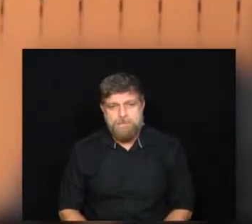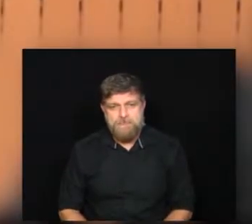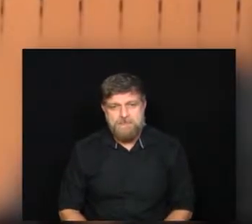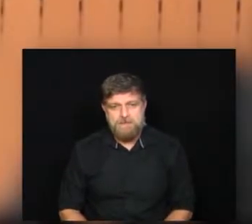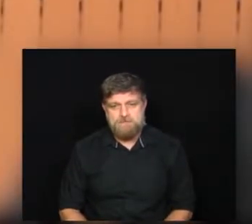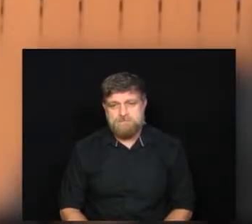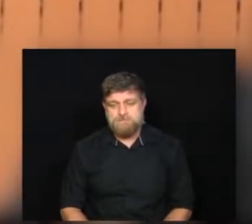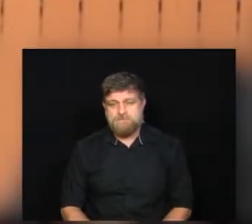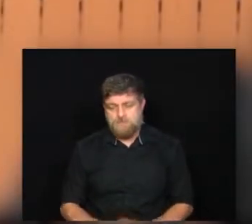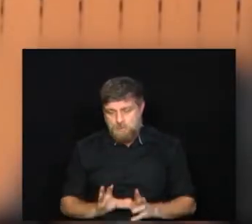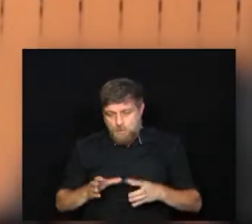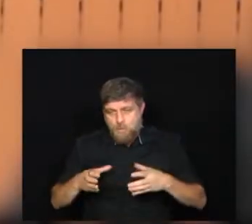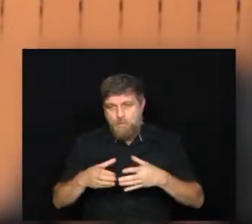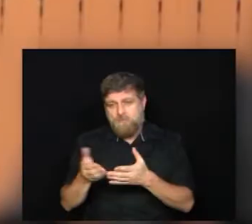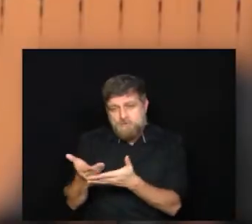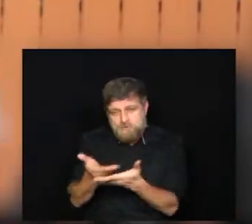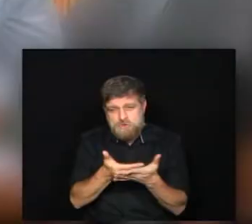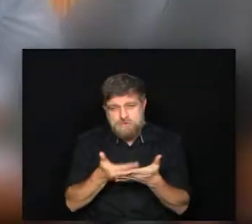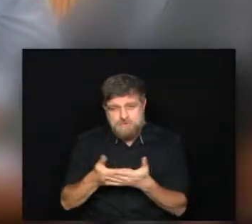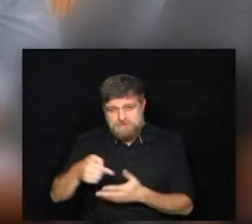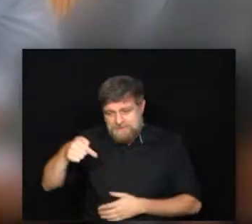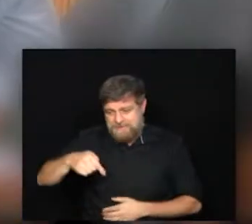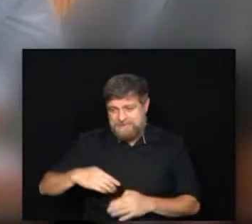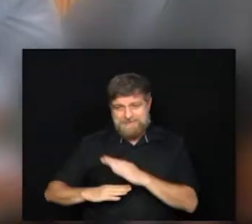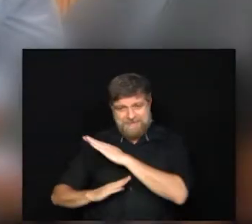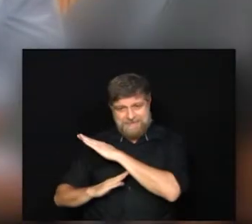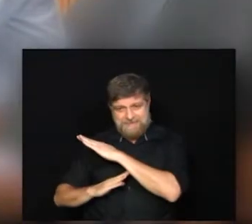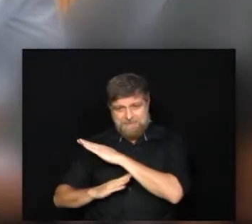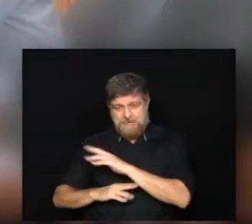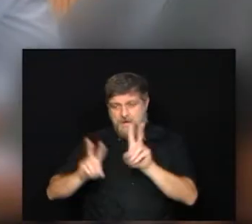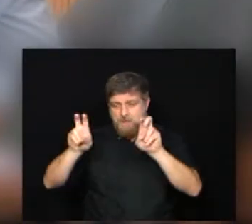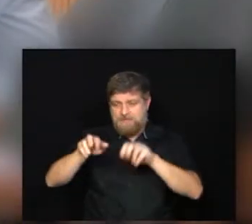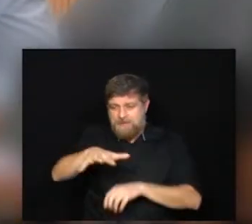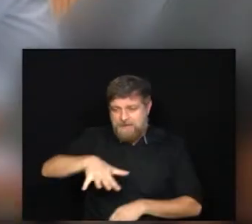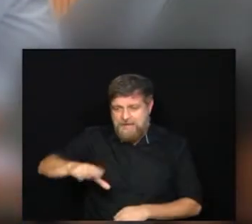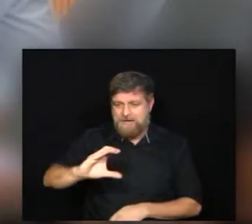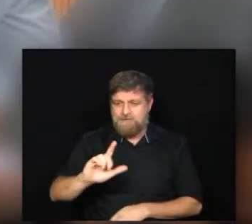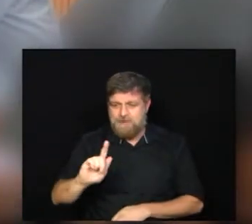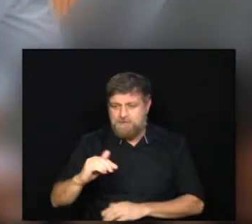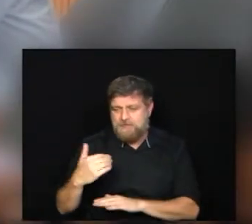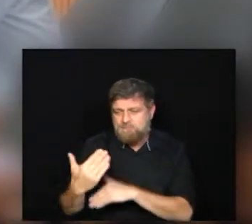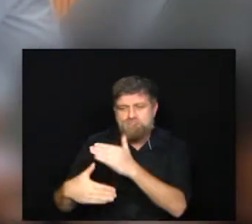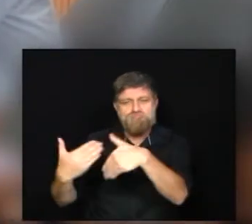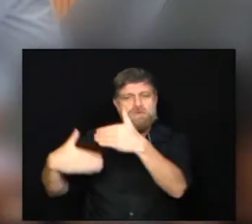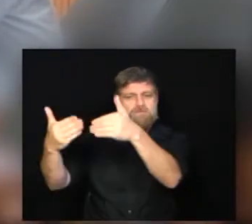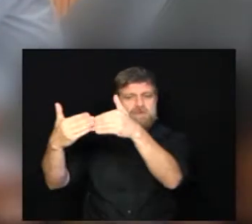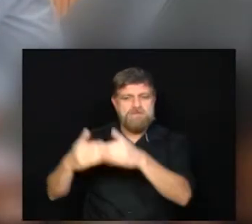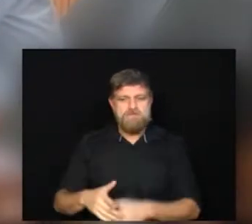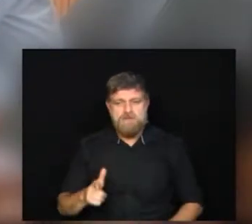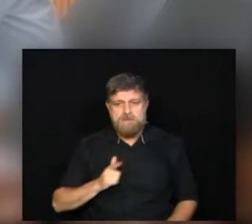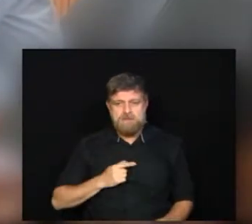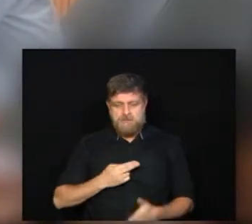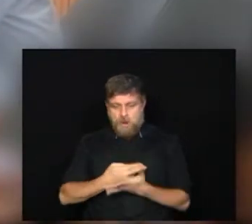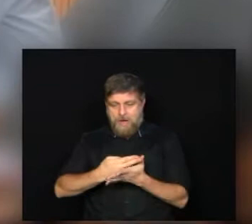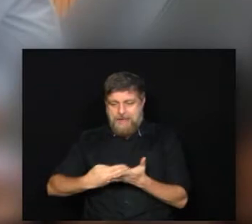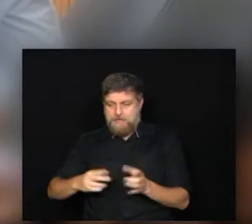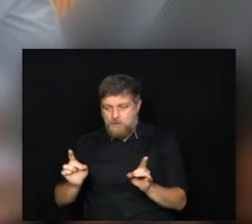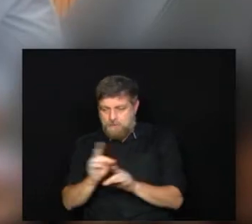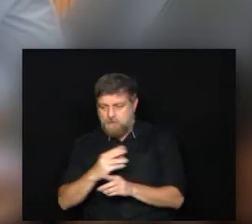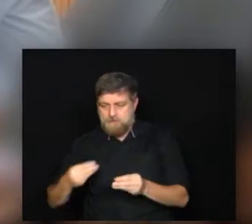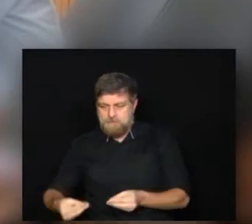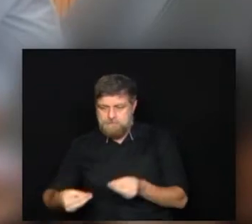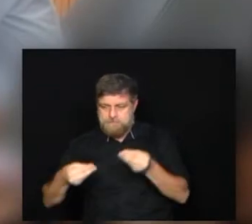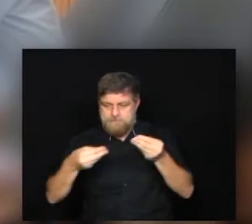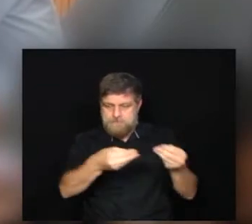A Comissão Especial de Estudos da Câmara, que tratou sobre o desenvolvimento do distrito do Campo Grande, entregou o relatório final